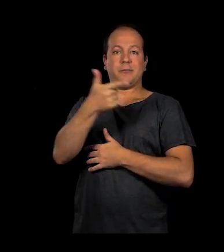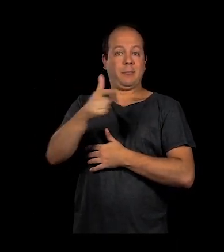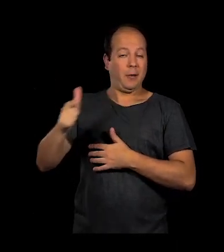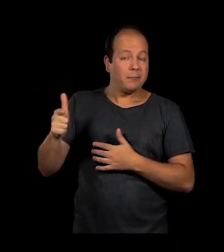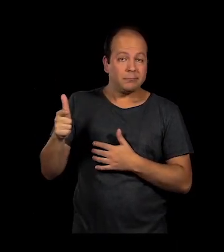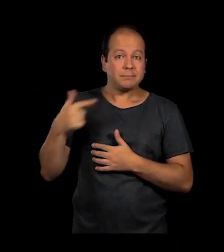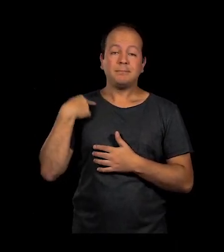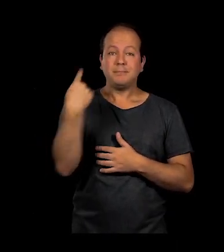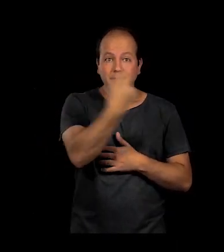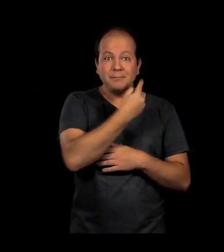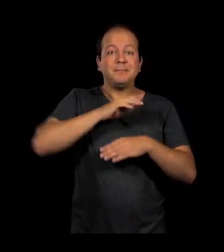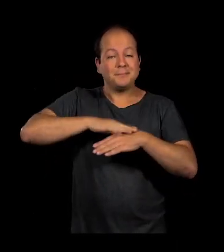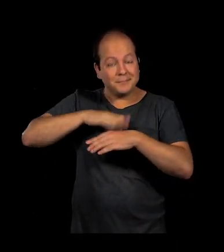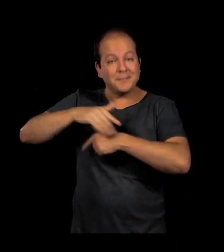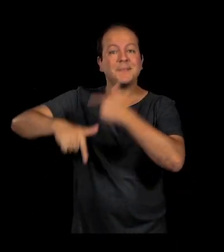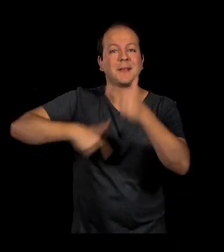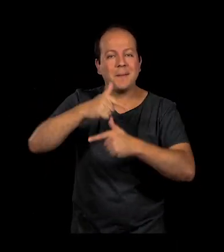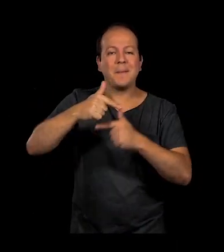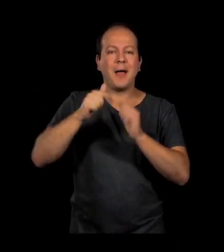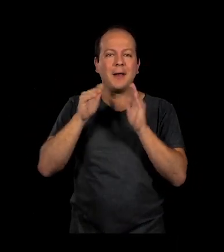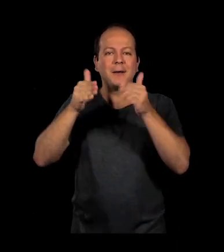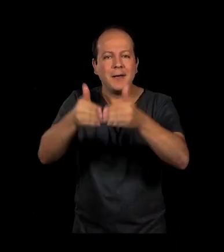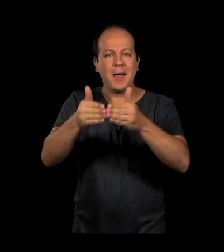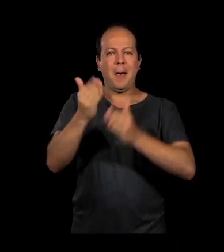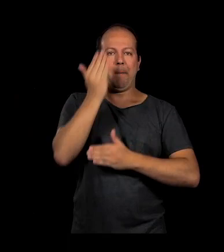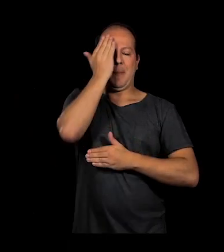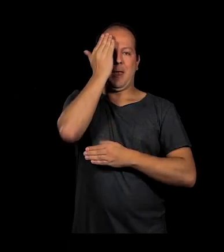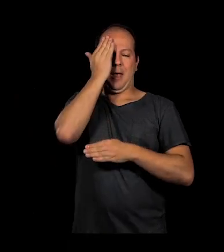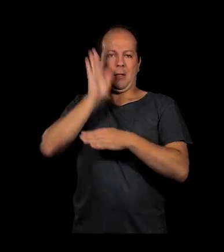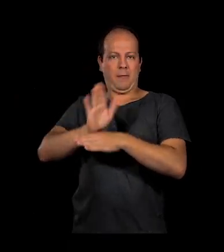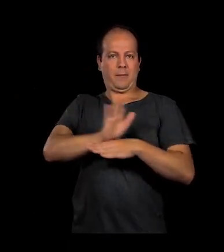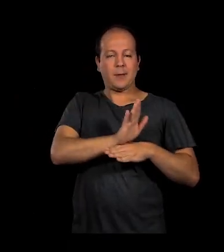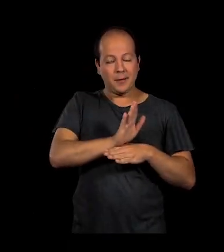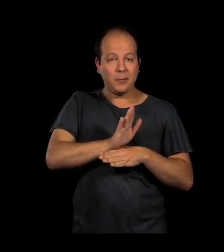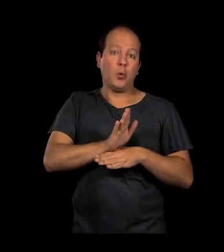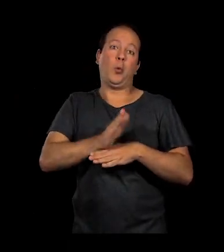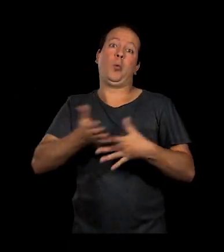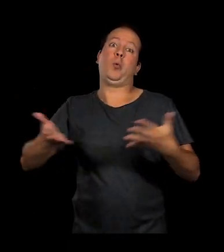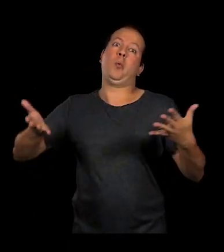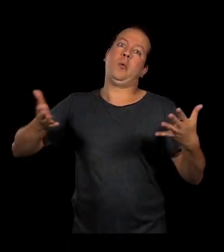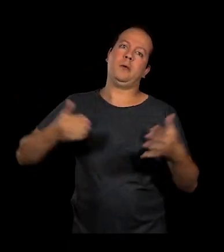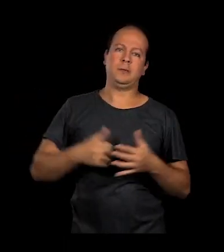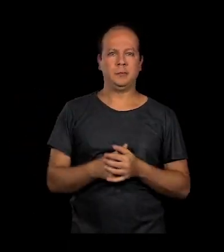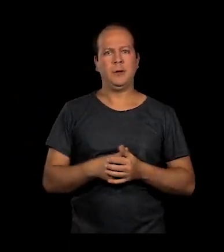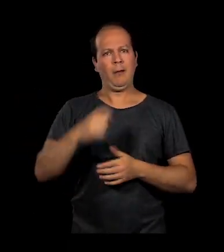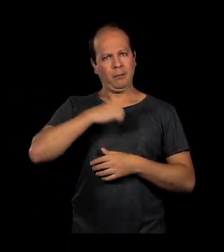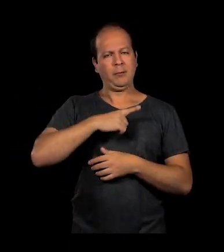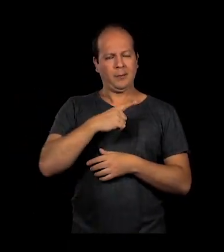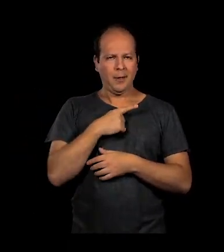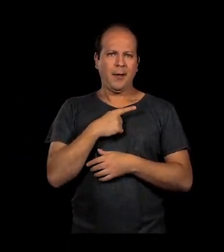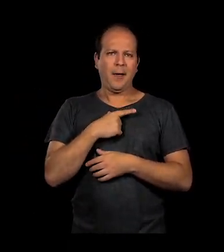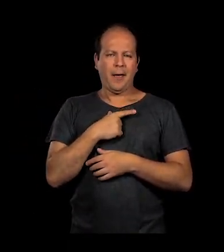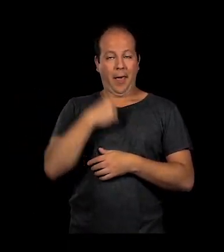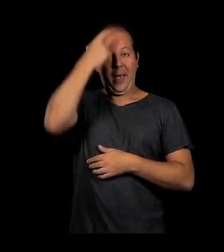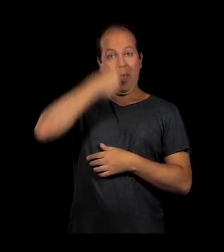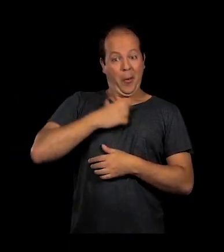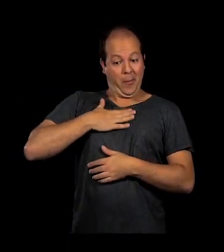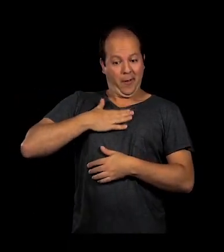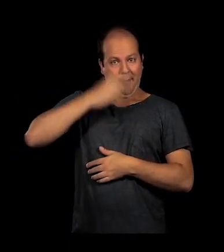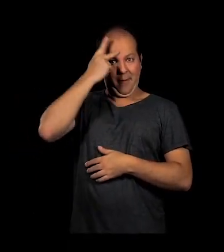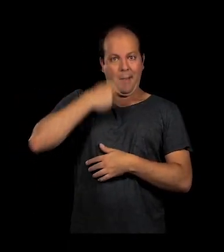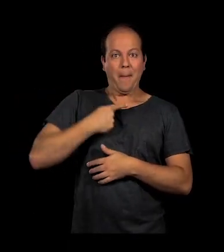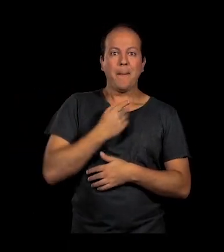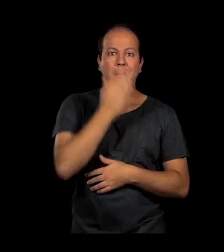nós vamos fazer um trabalho em cima dos piratas e aí pô eu menos um pirata